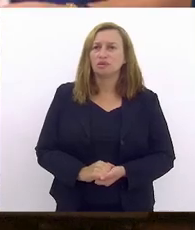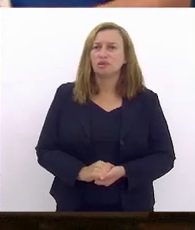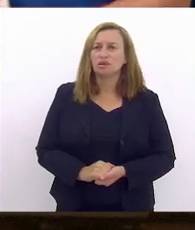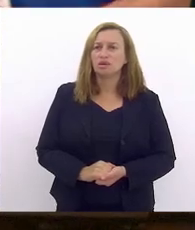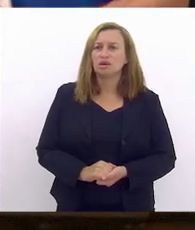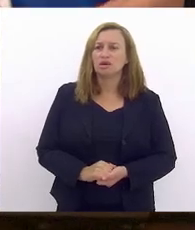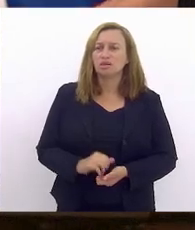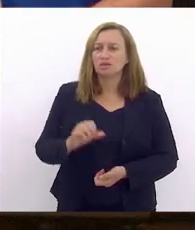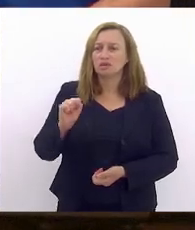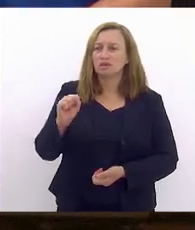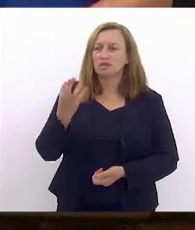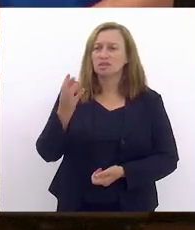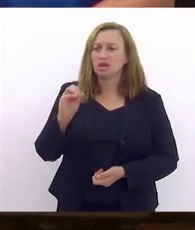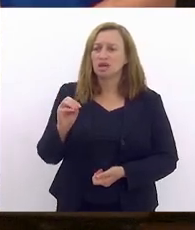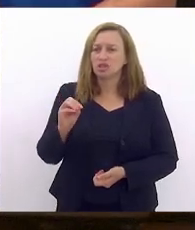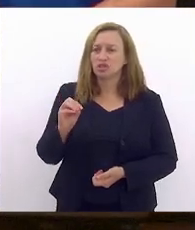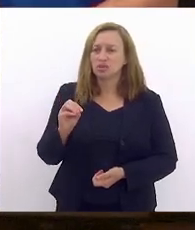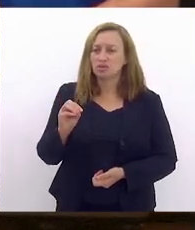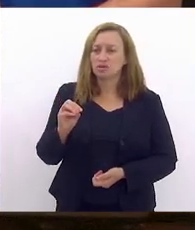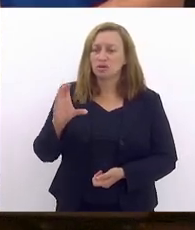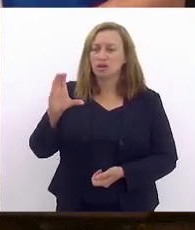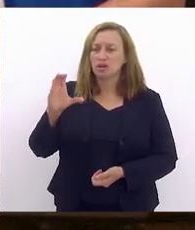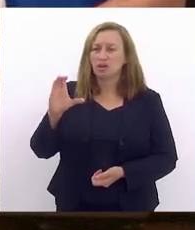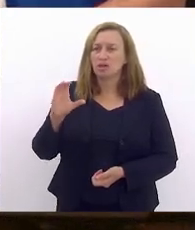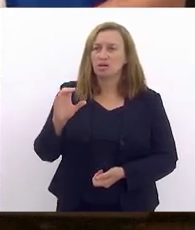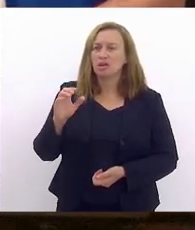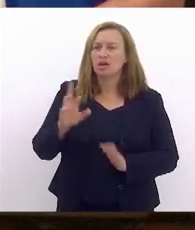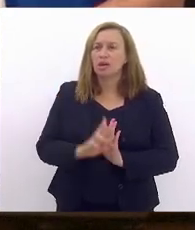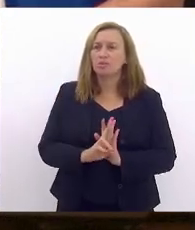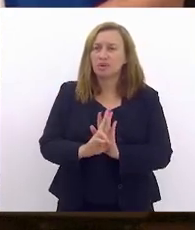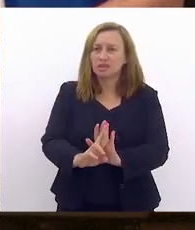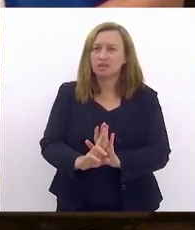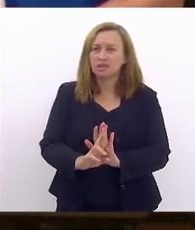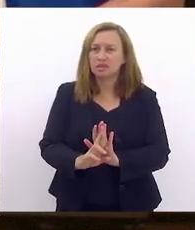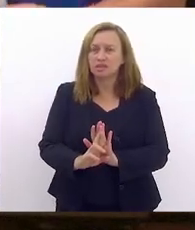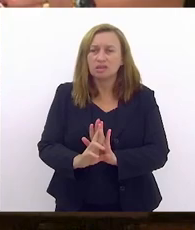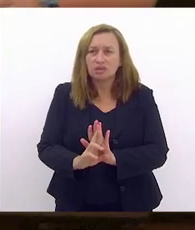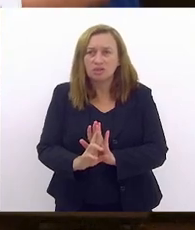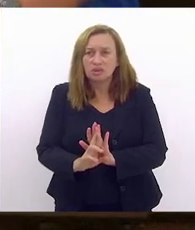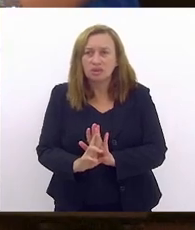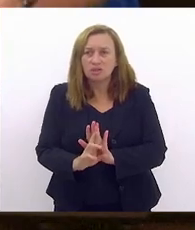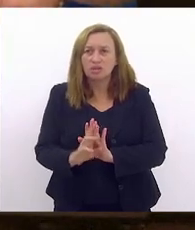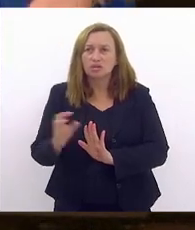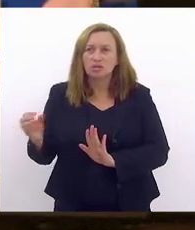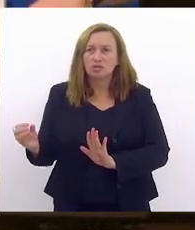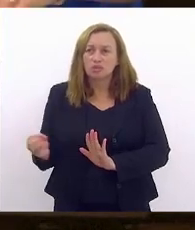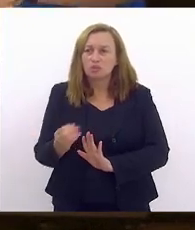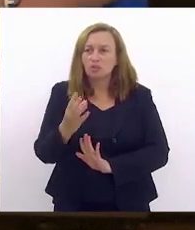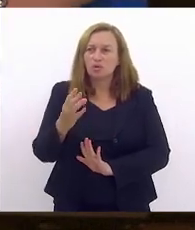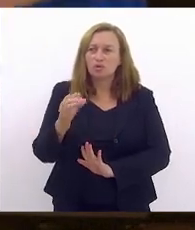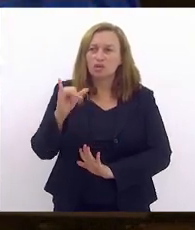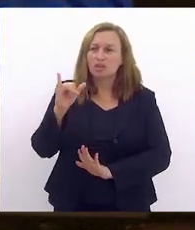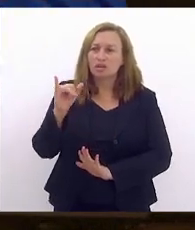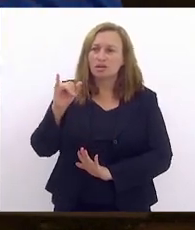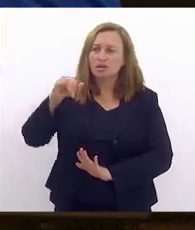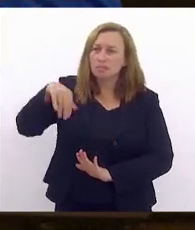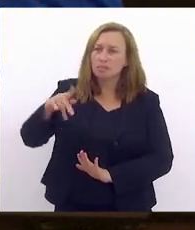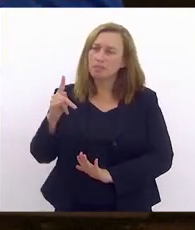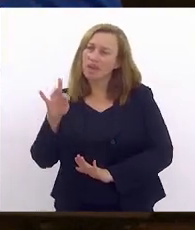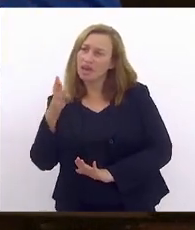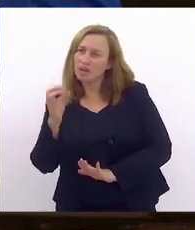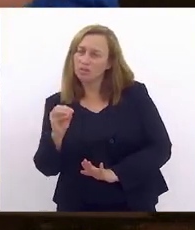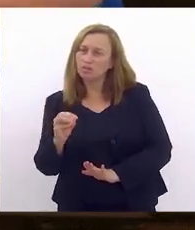Sérgio Conte Cavalcante, representando o Grécio Novo Império. Rodrigo